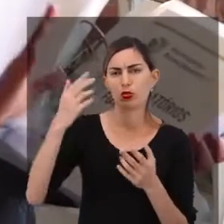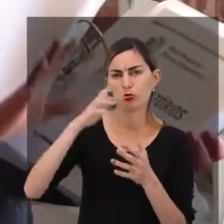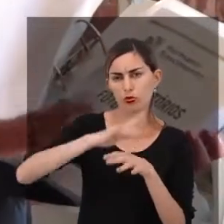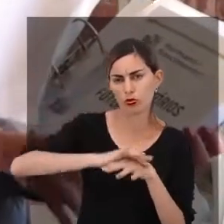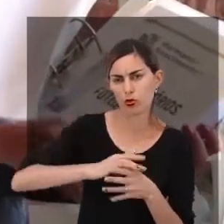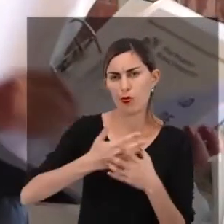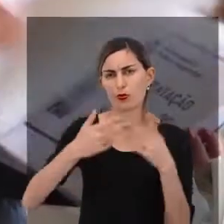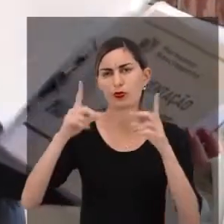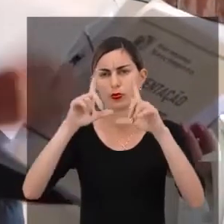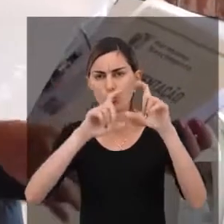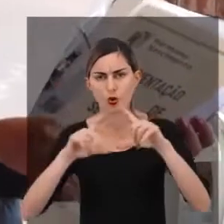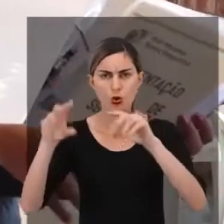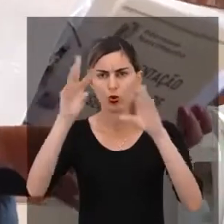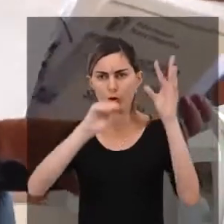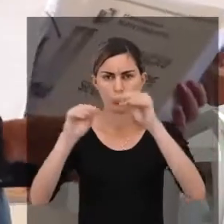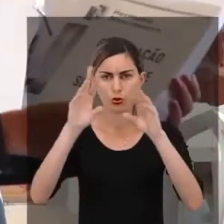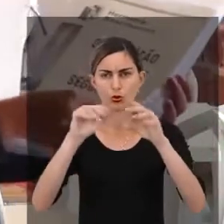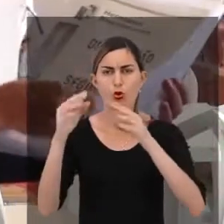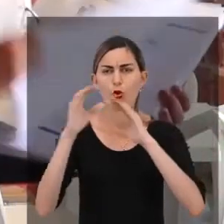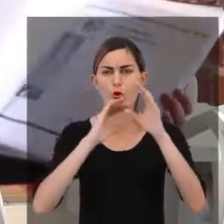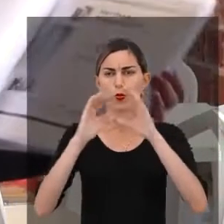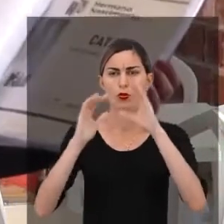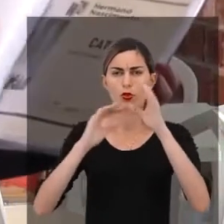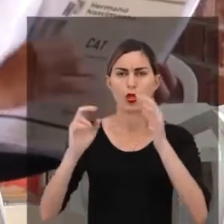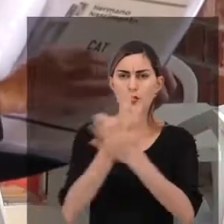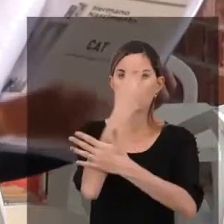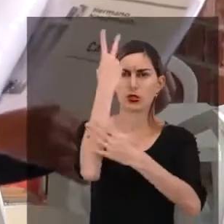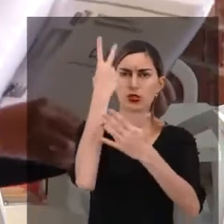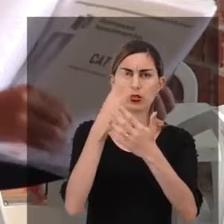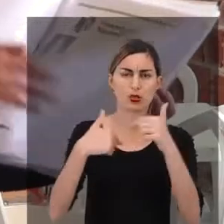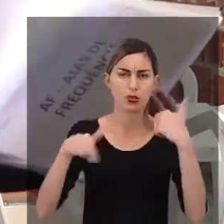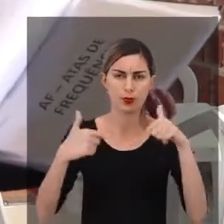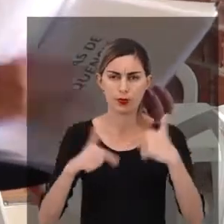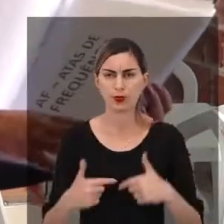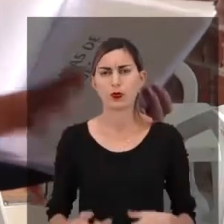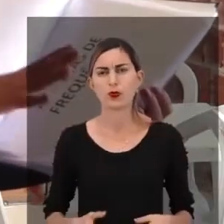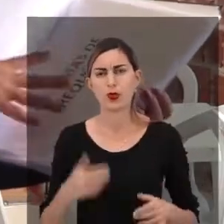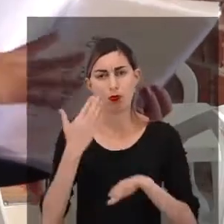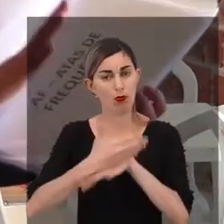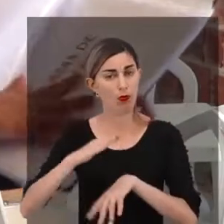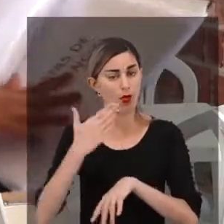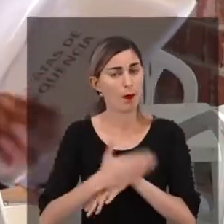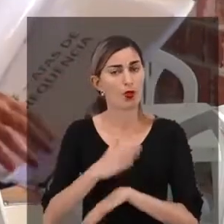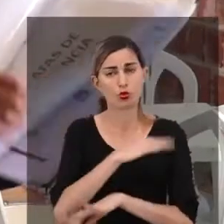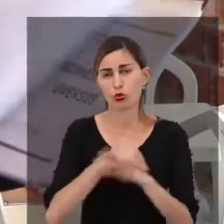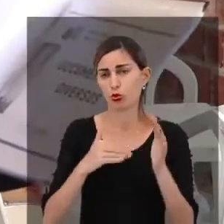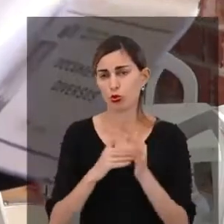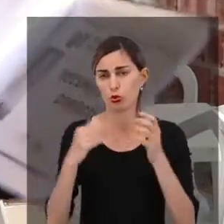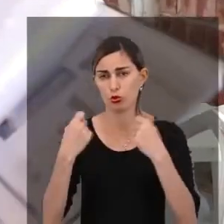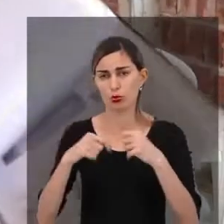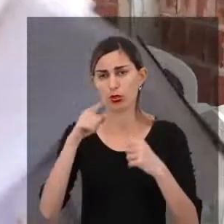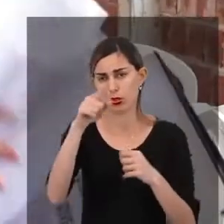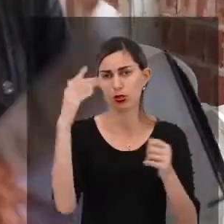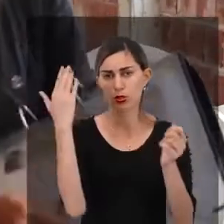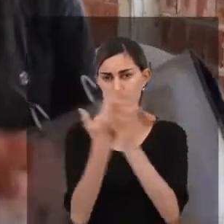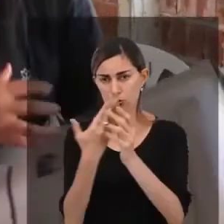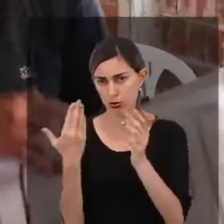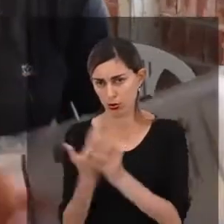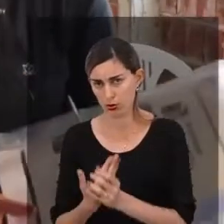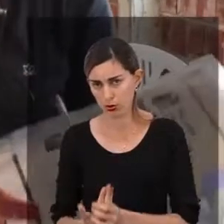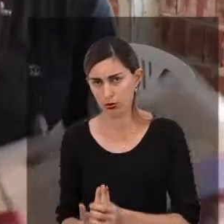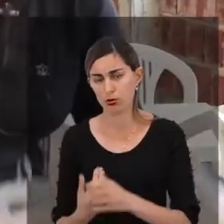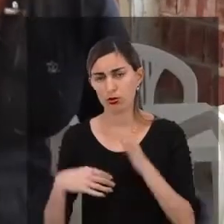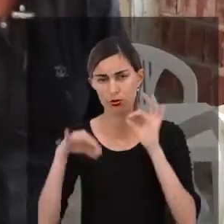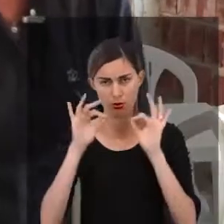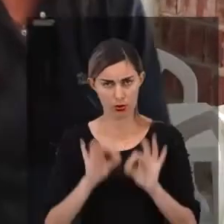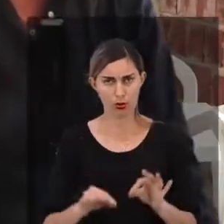atestados, aqui você bota relatórios fotográficos, né, comunicação de acidente de trabalho, enfim, treinamentos, tudo tem que estar arquivado